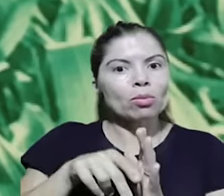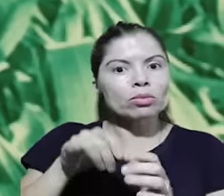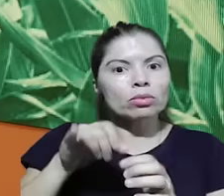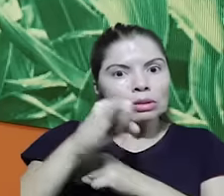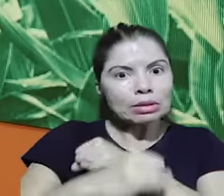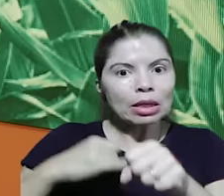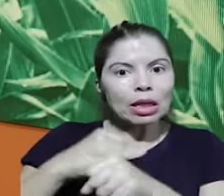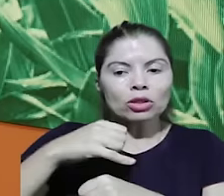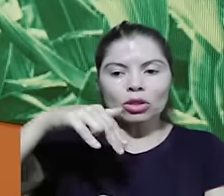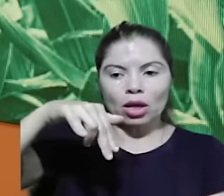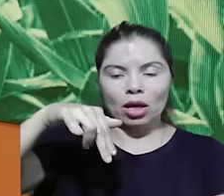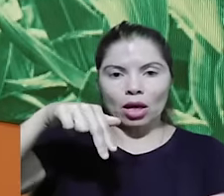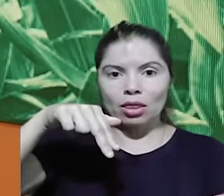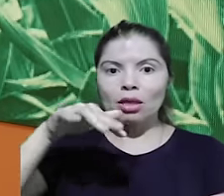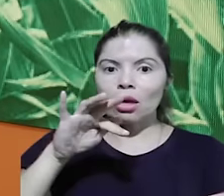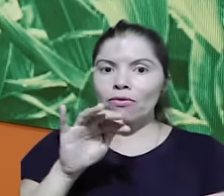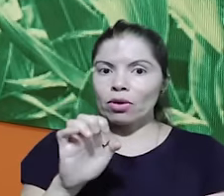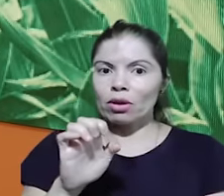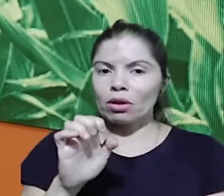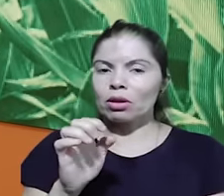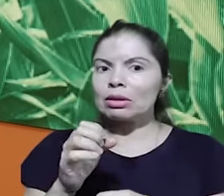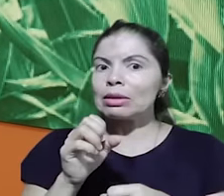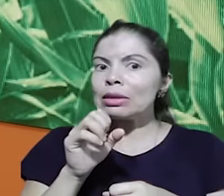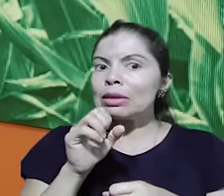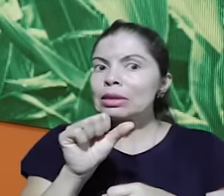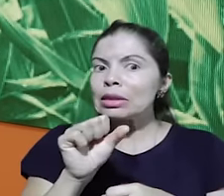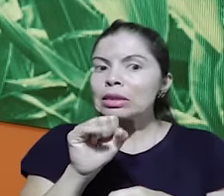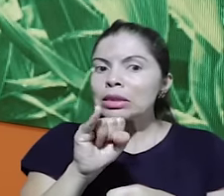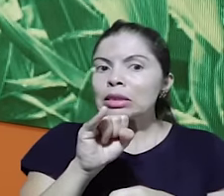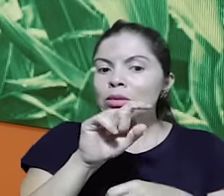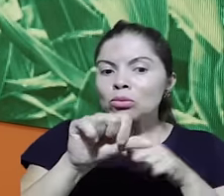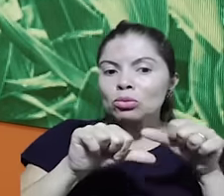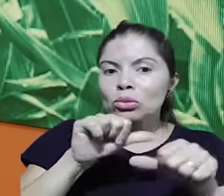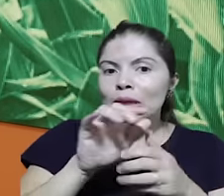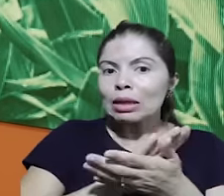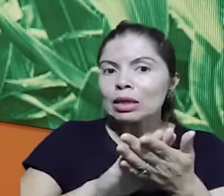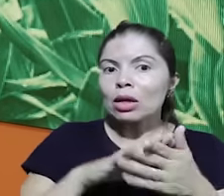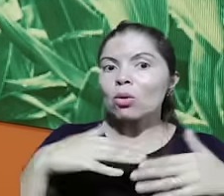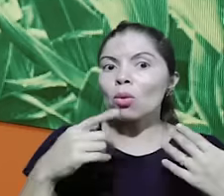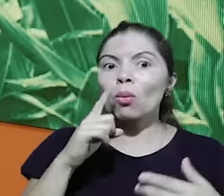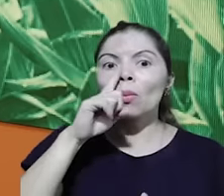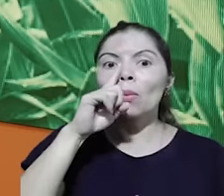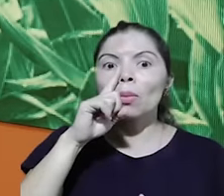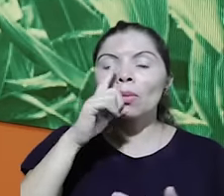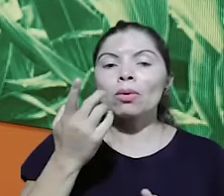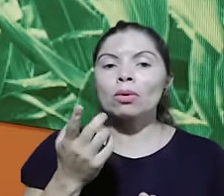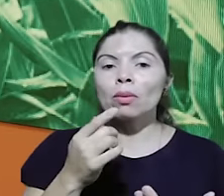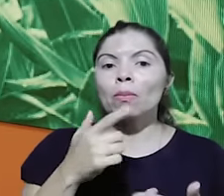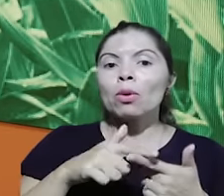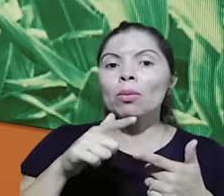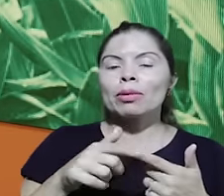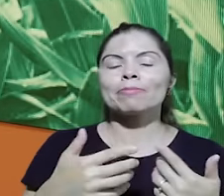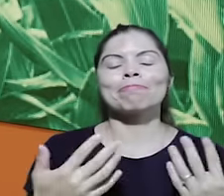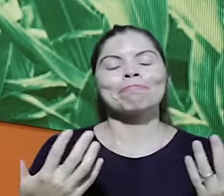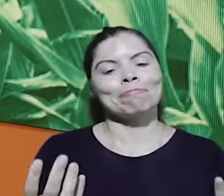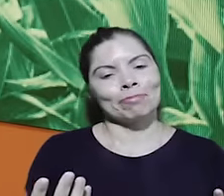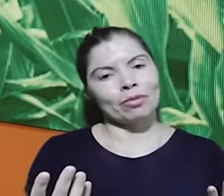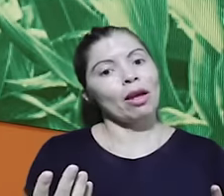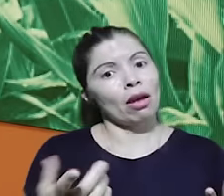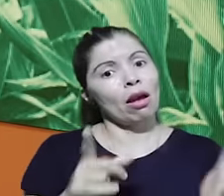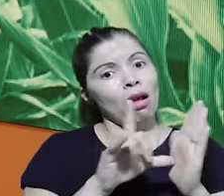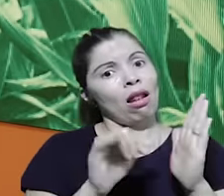risco a partir do momento que passa a ser obrigatório eh isso é vigorado em lei e e nenhum